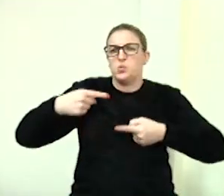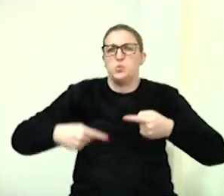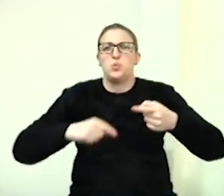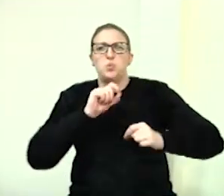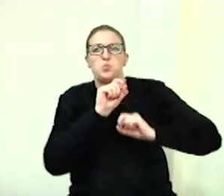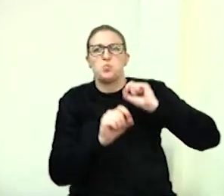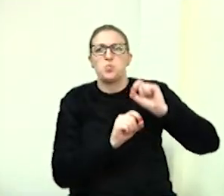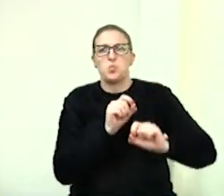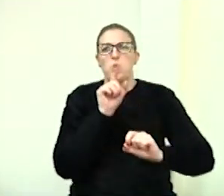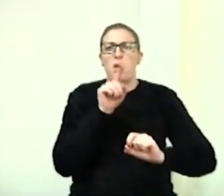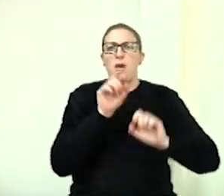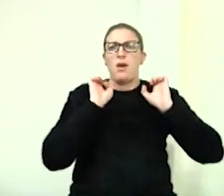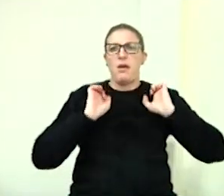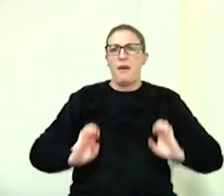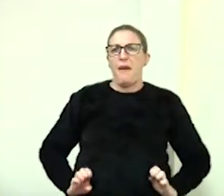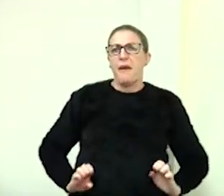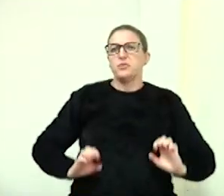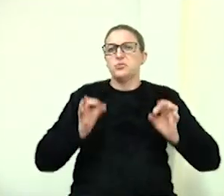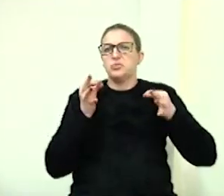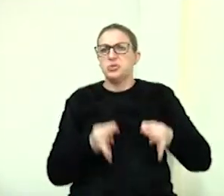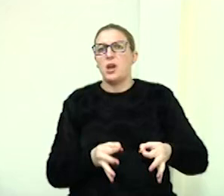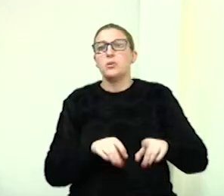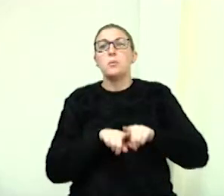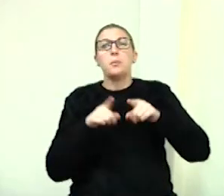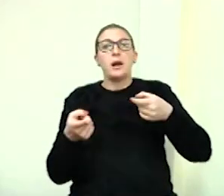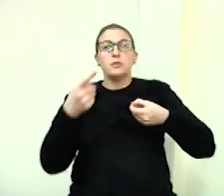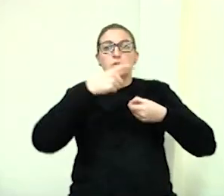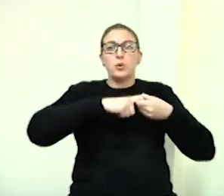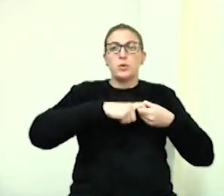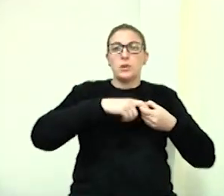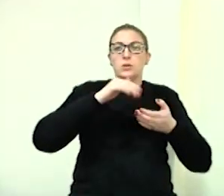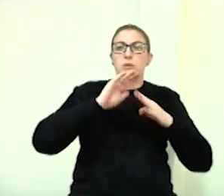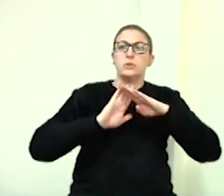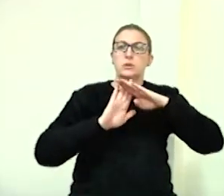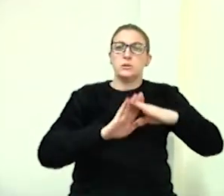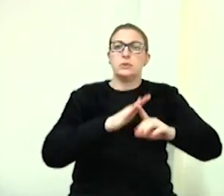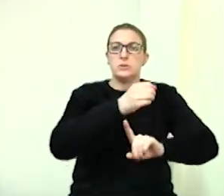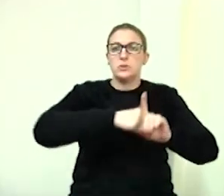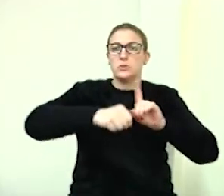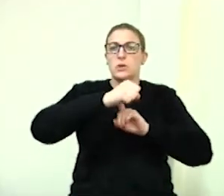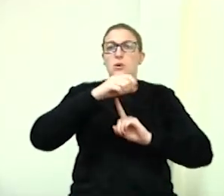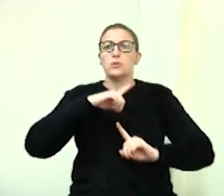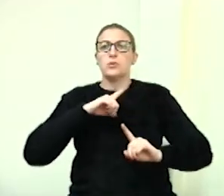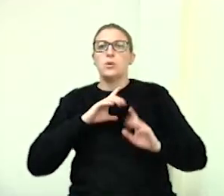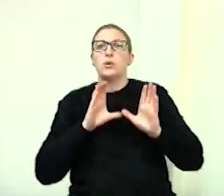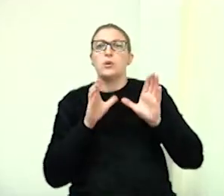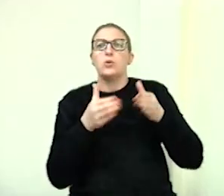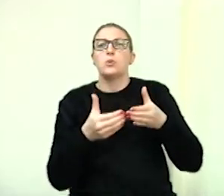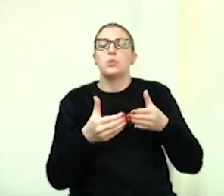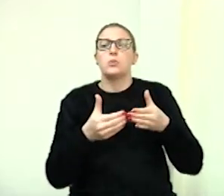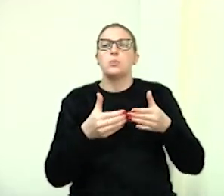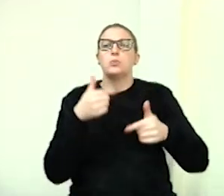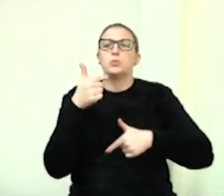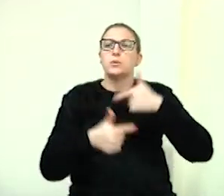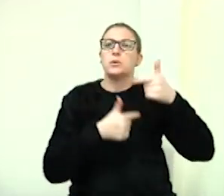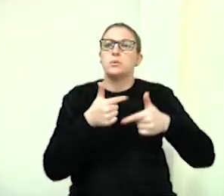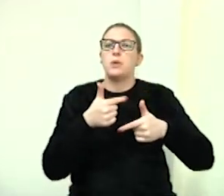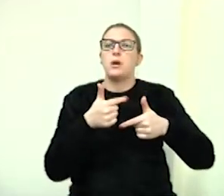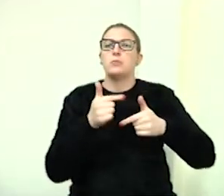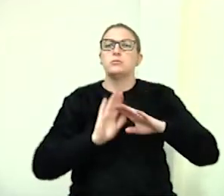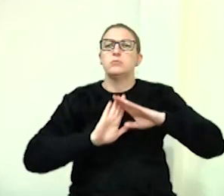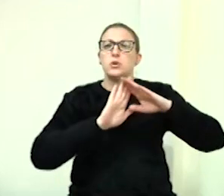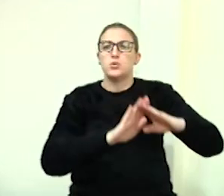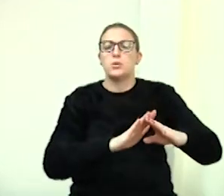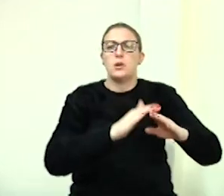Mas voltando à Assistência Social, então, eles tinham um grupo de trabalho para trabalhar com os vulneráveis, com quem teve violação de direito, e se